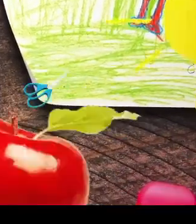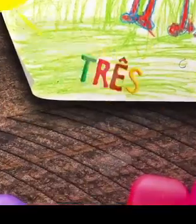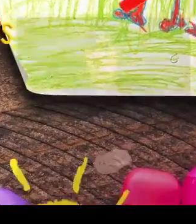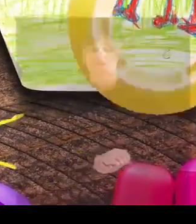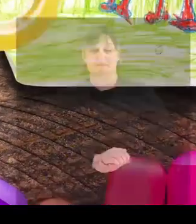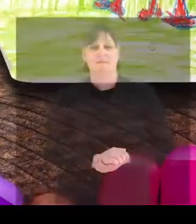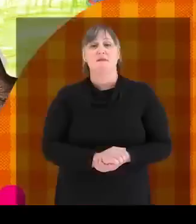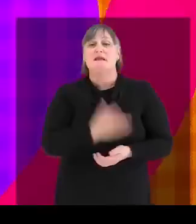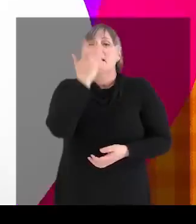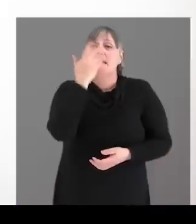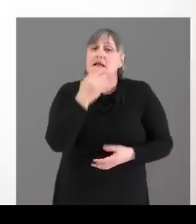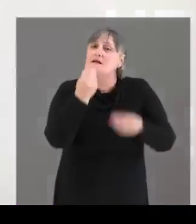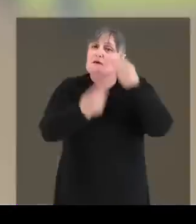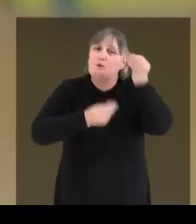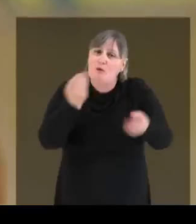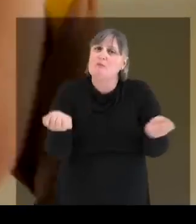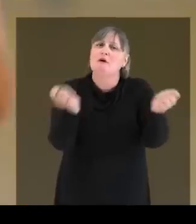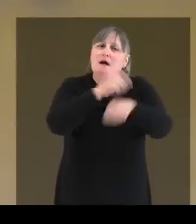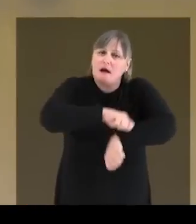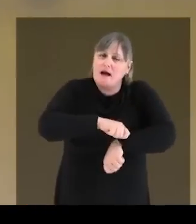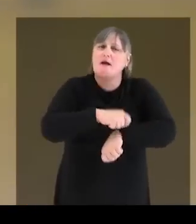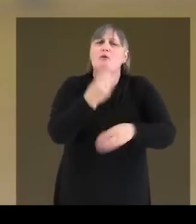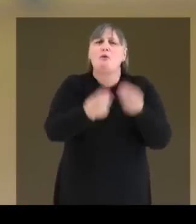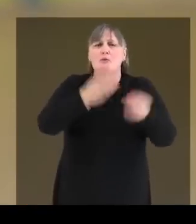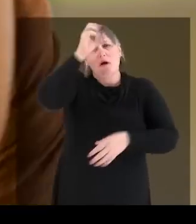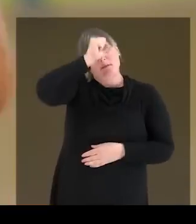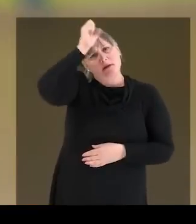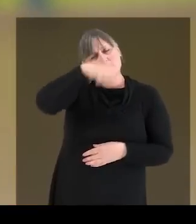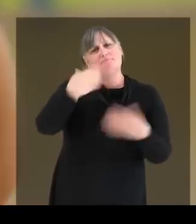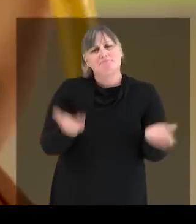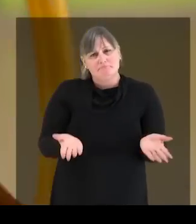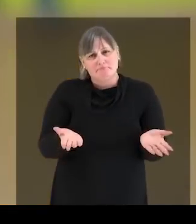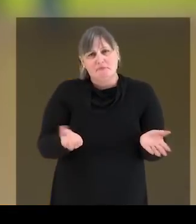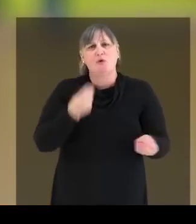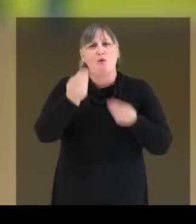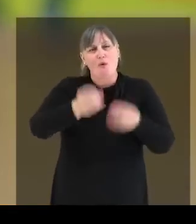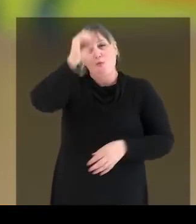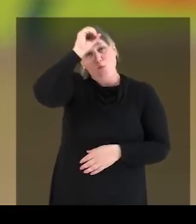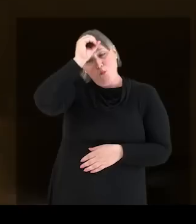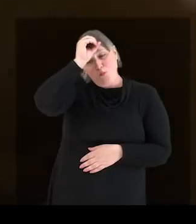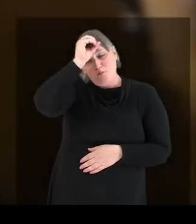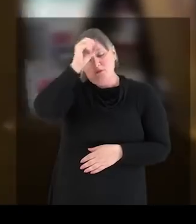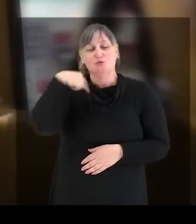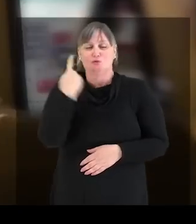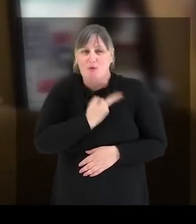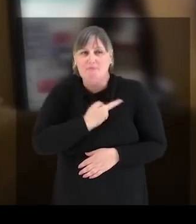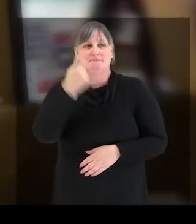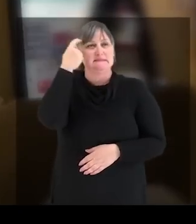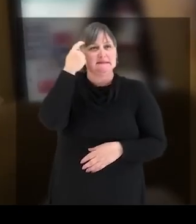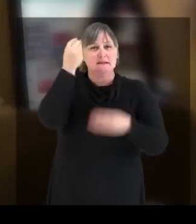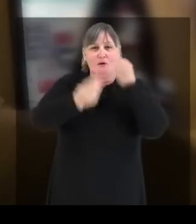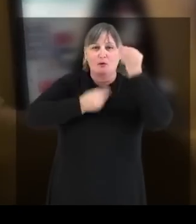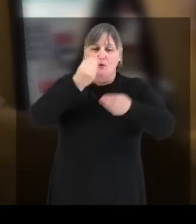Qual a capacidade de uma criança decidir sobre o seu aprendizado? O que ela traz da sua inocência para que possamos refletir de